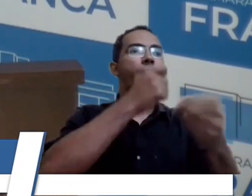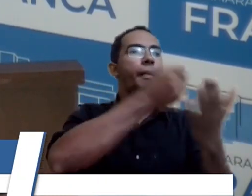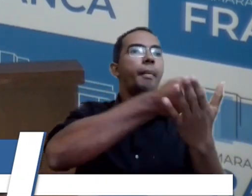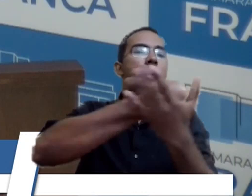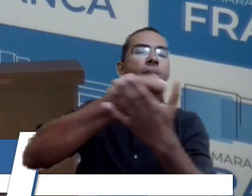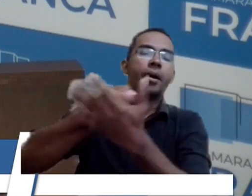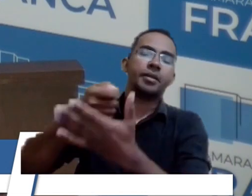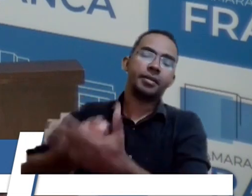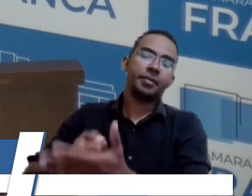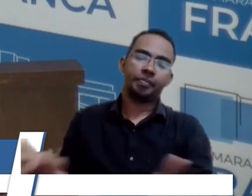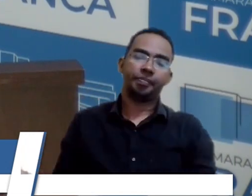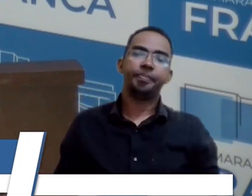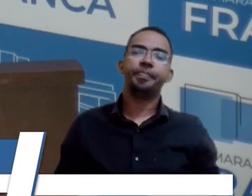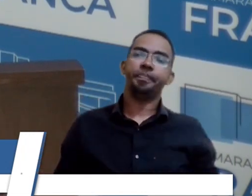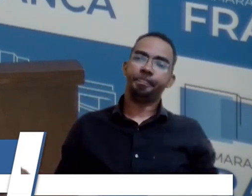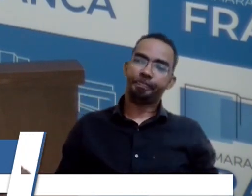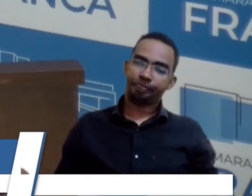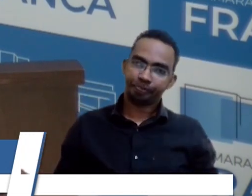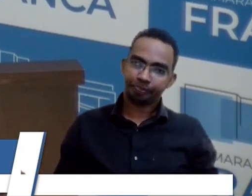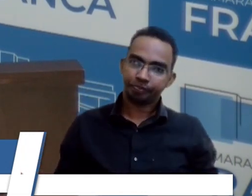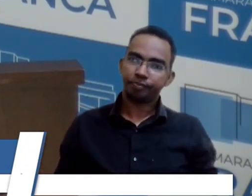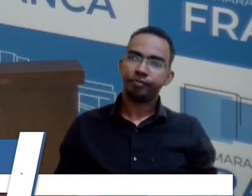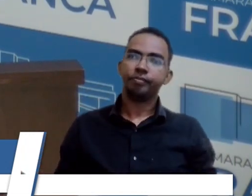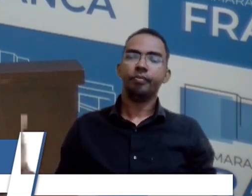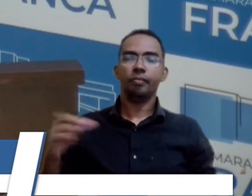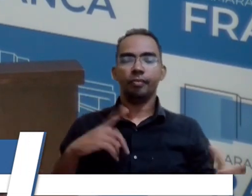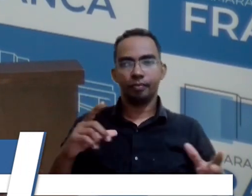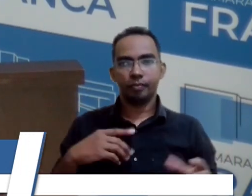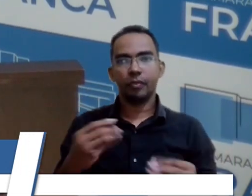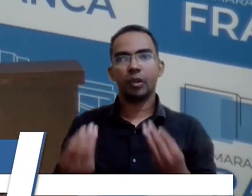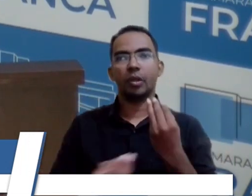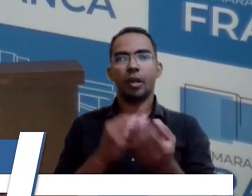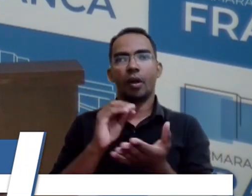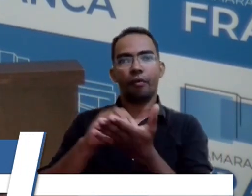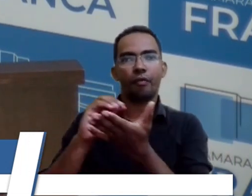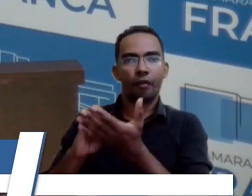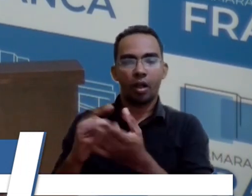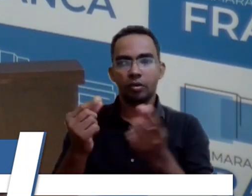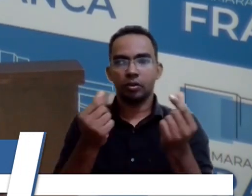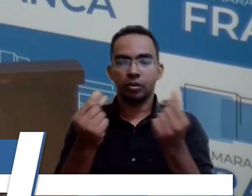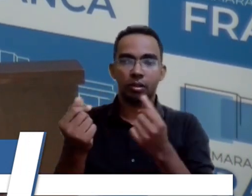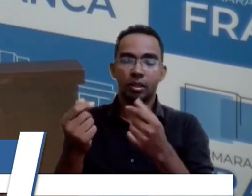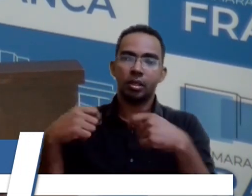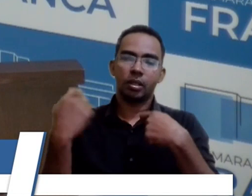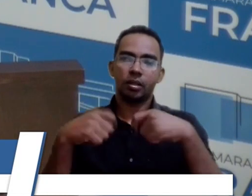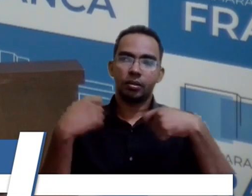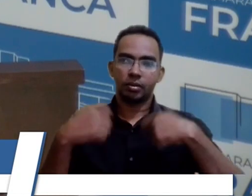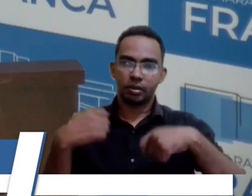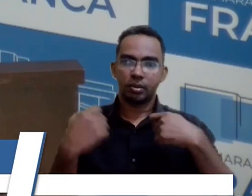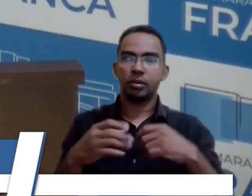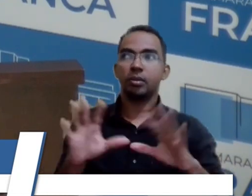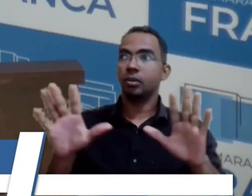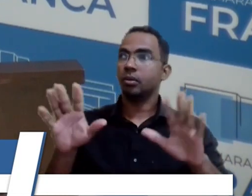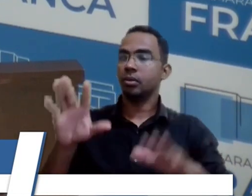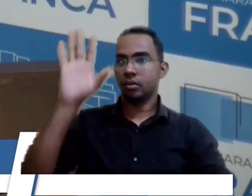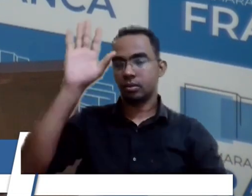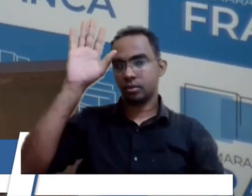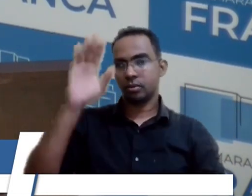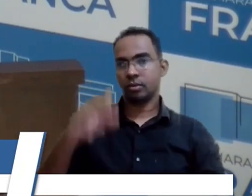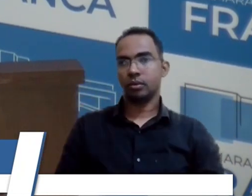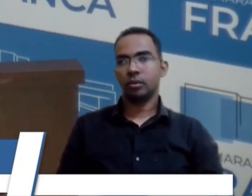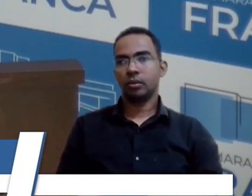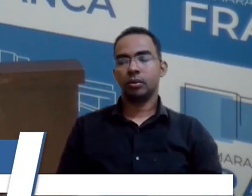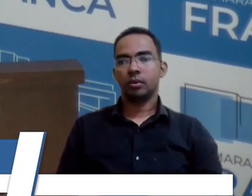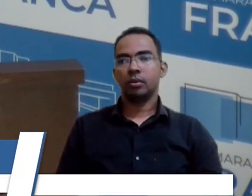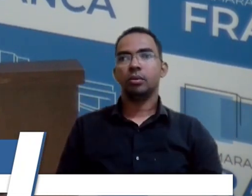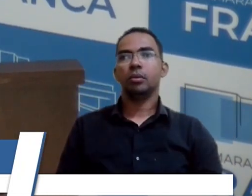Então, isso trouxe o déficit e a gente vai ter que... Pois não, excelência. Daniel, primeiro